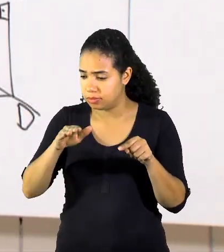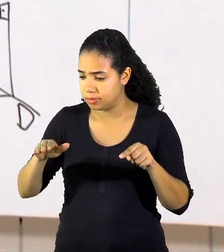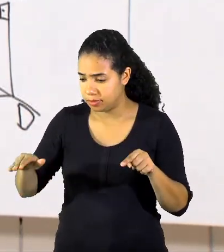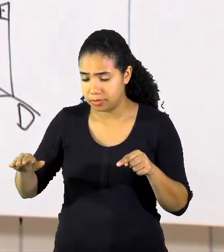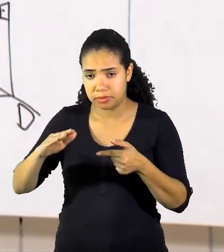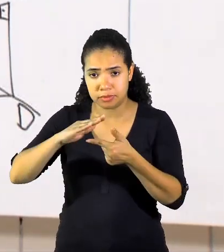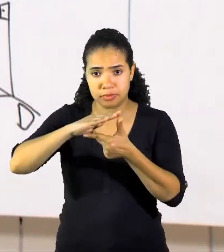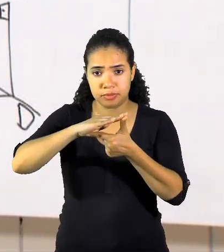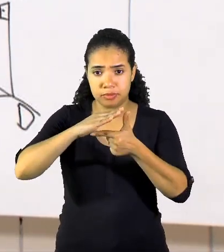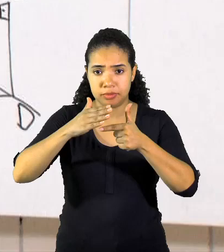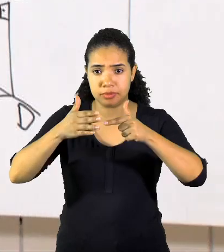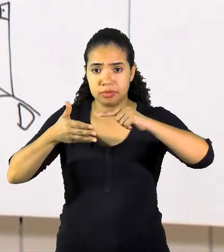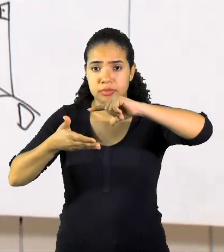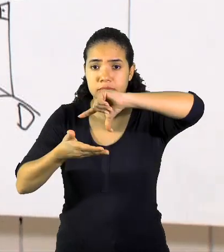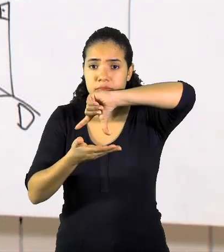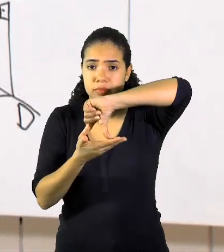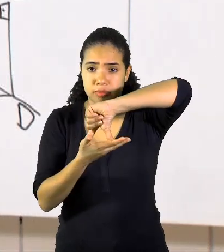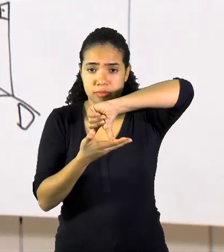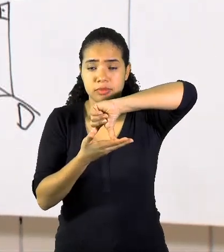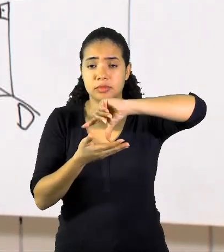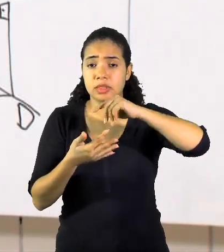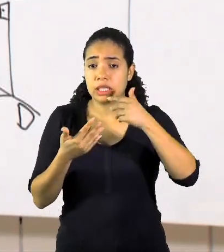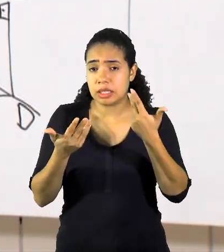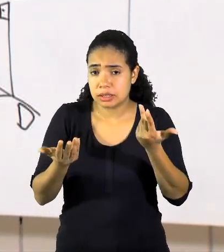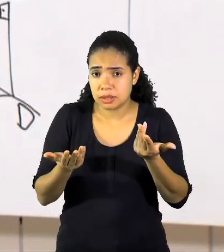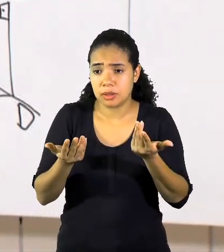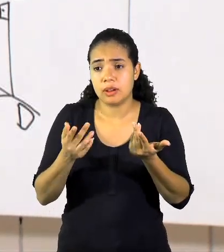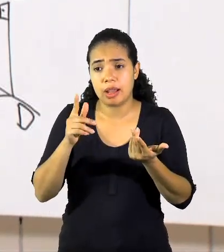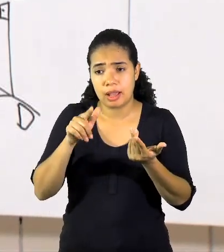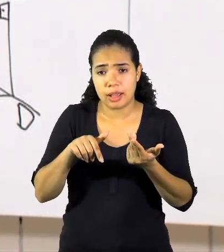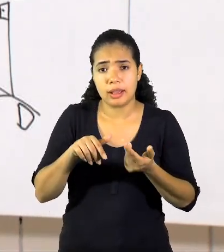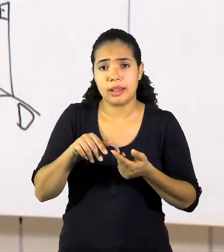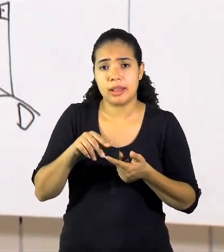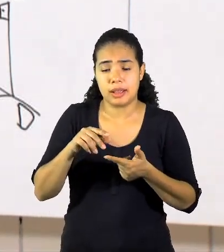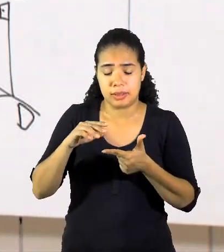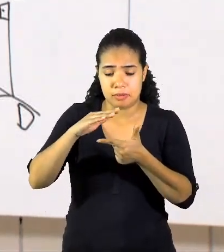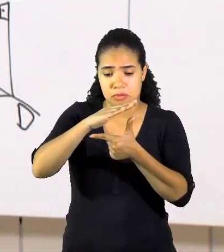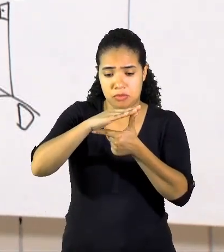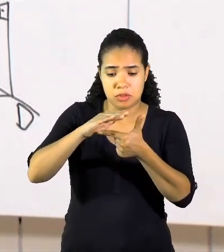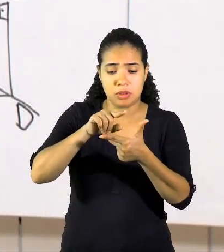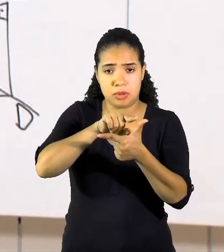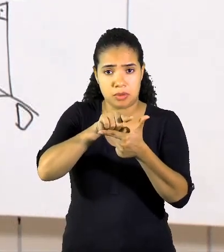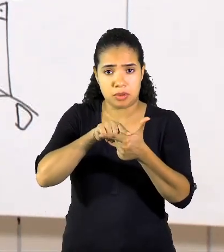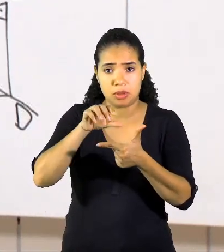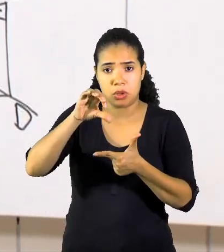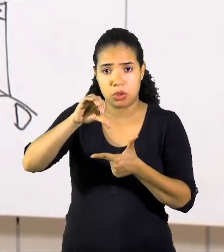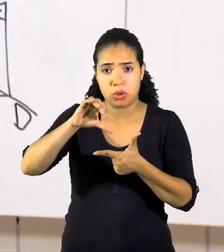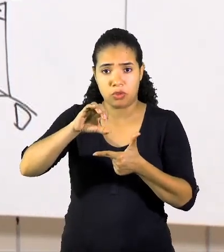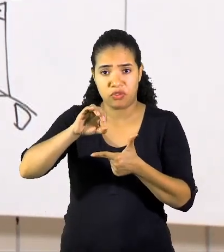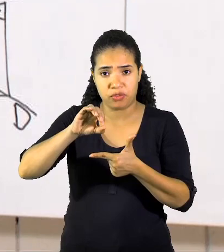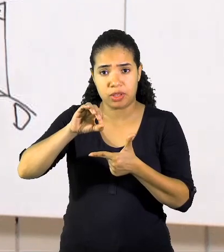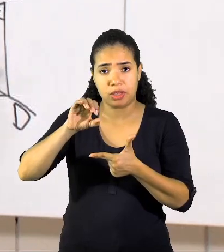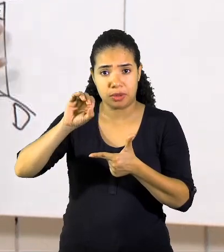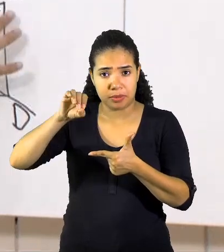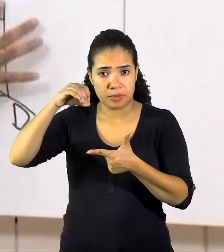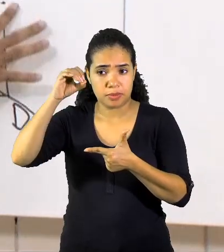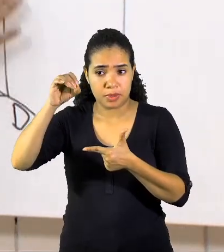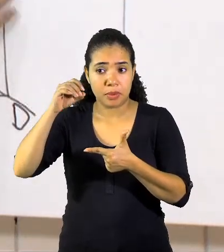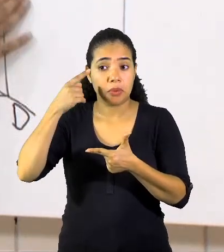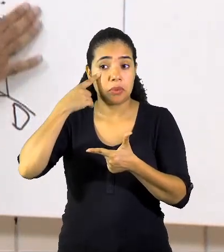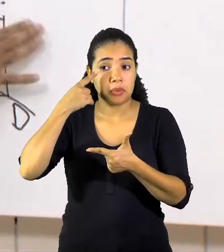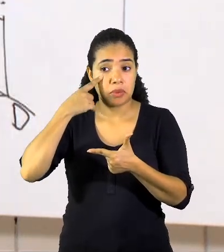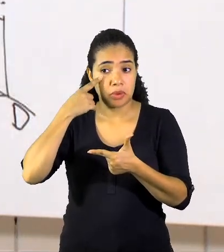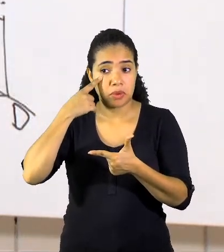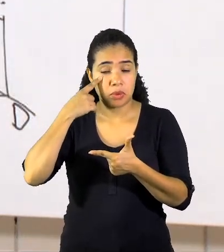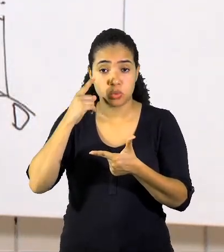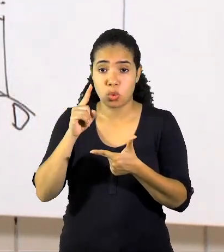seus ângulos, cujo um dos valores de um dos ângulos é de 90 graus. Então, tá bom, professor, vou ficar aqui então,